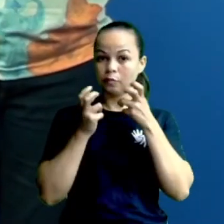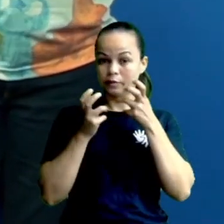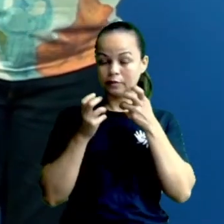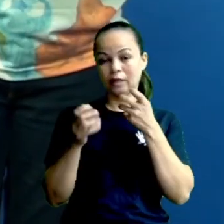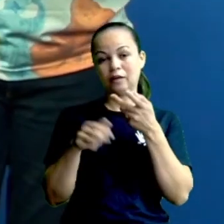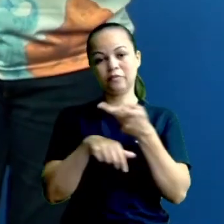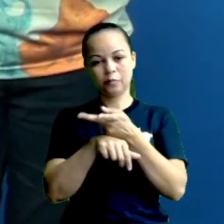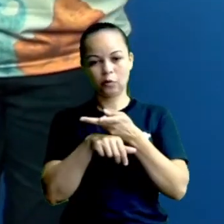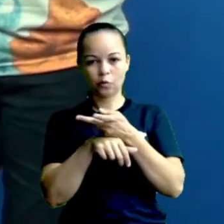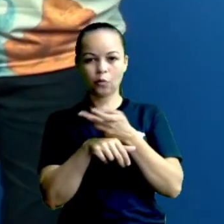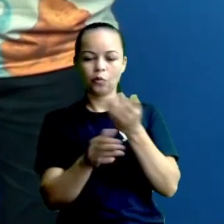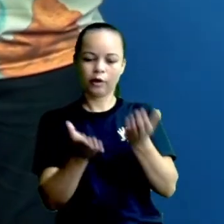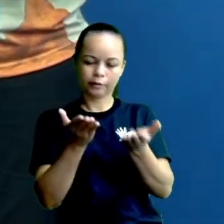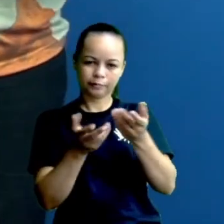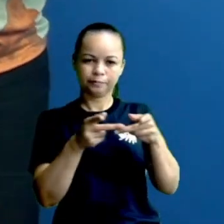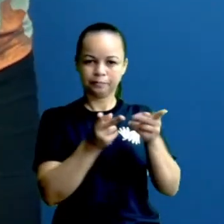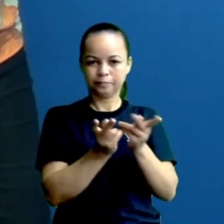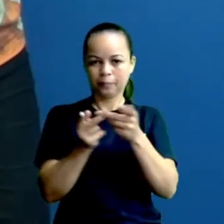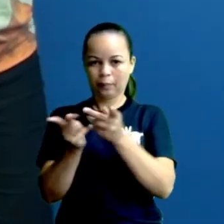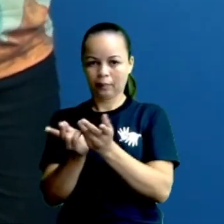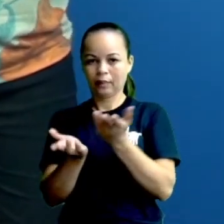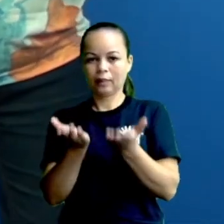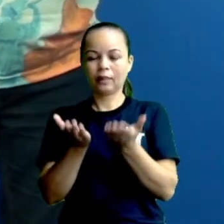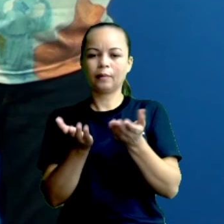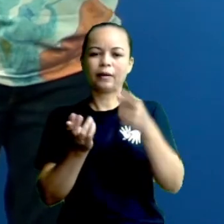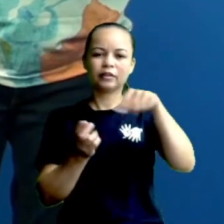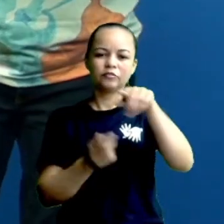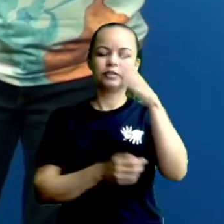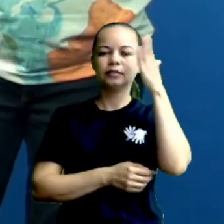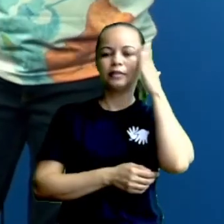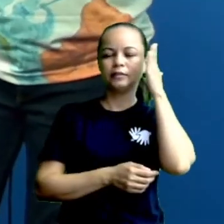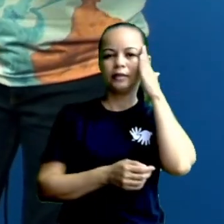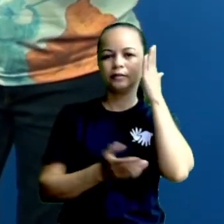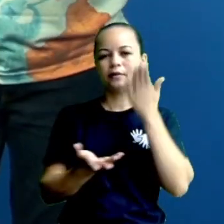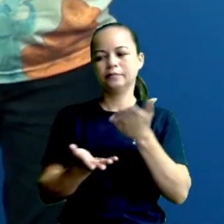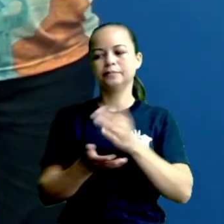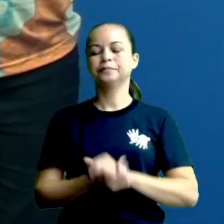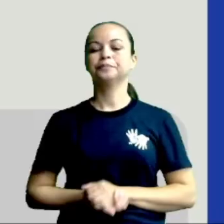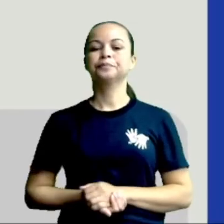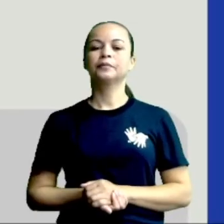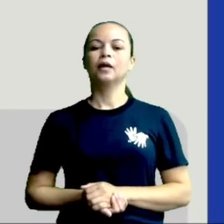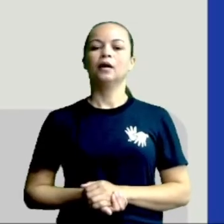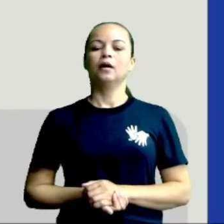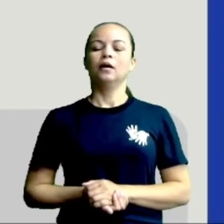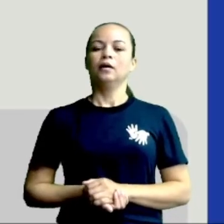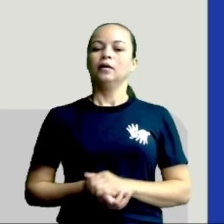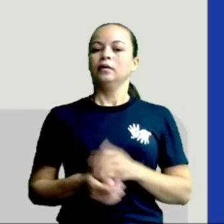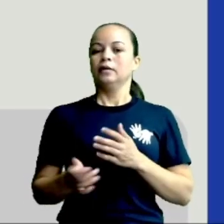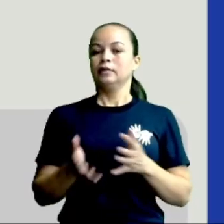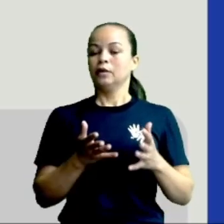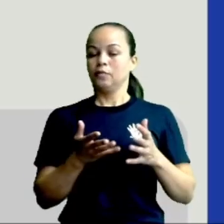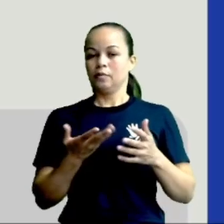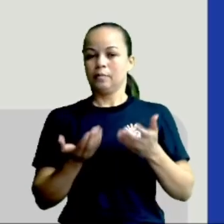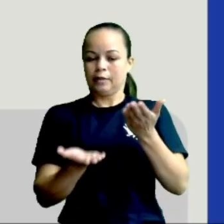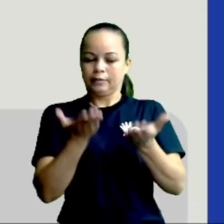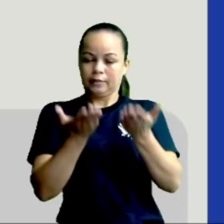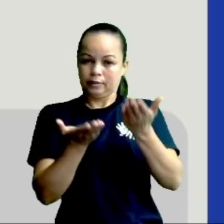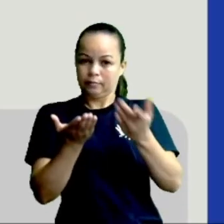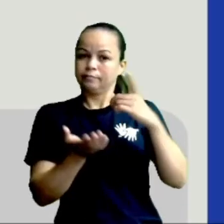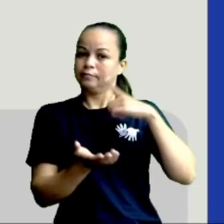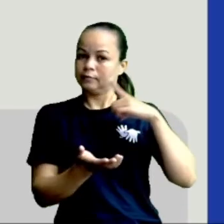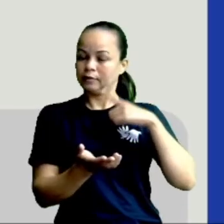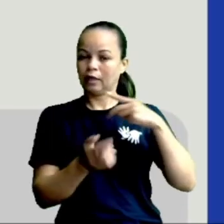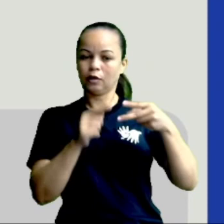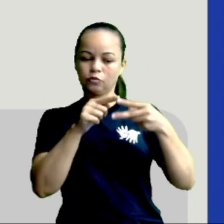Observe procura dessa balança aí dos Pratos que eu trouxe para vocês compreenderem mais o nosso assim então uma balança e equilíbrio